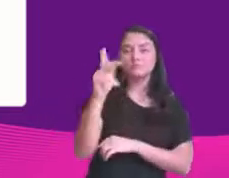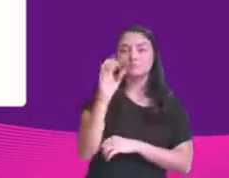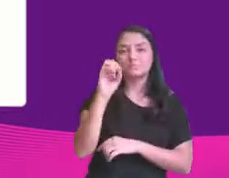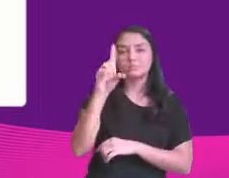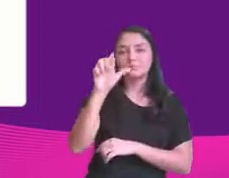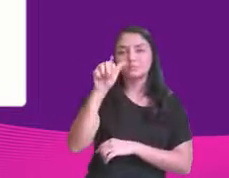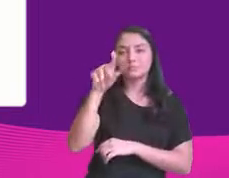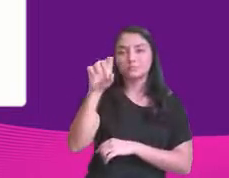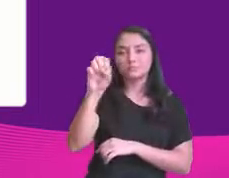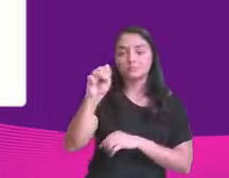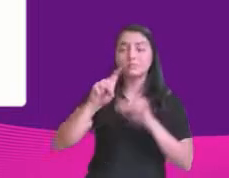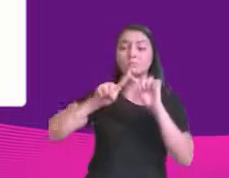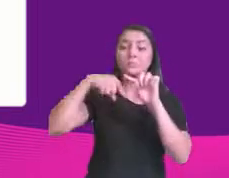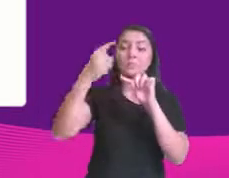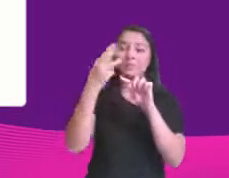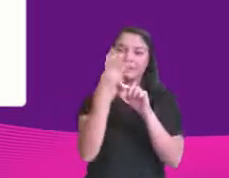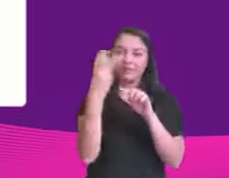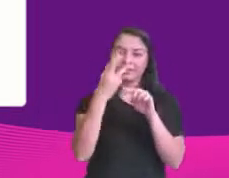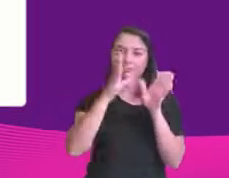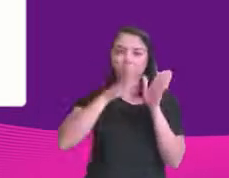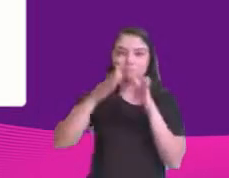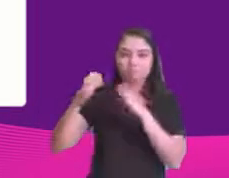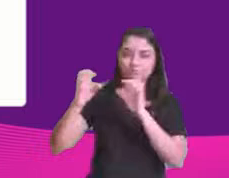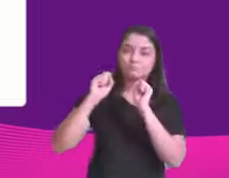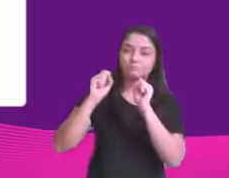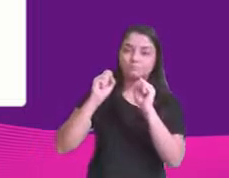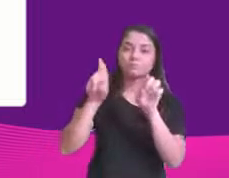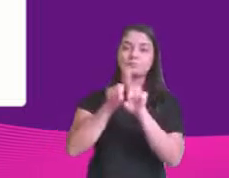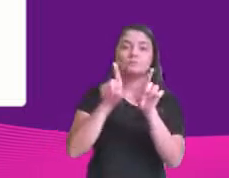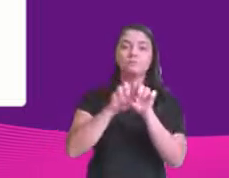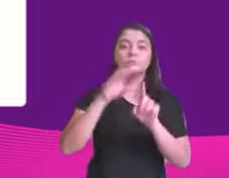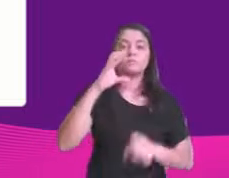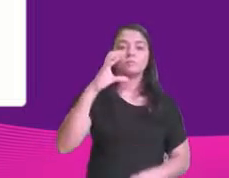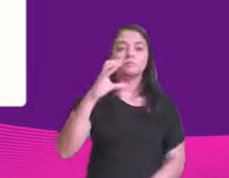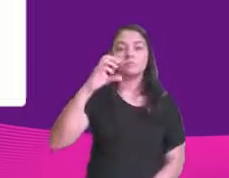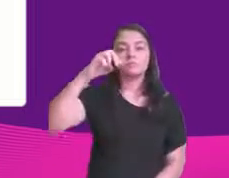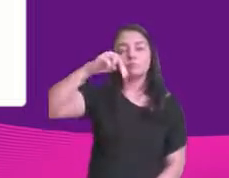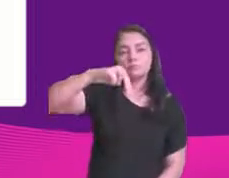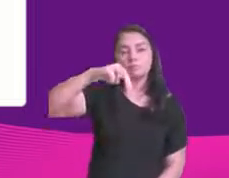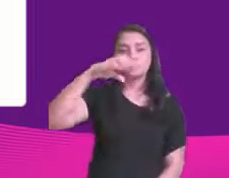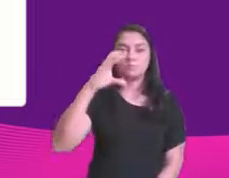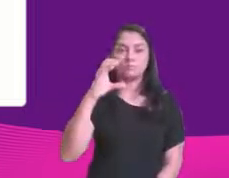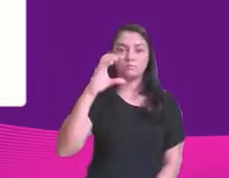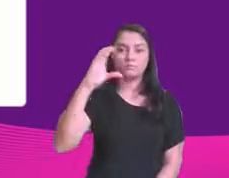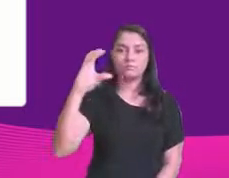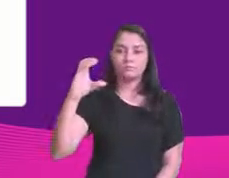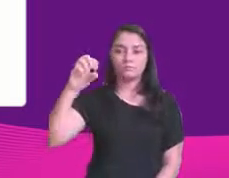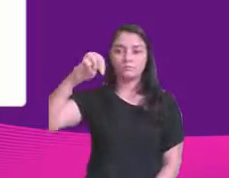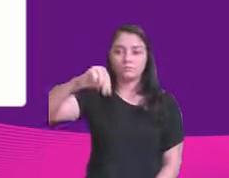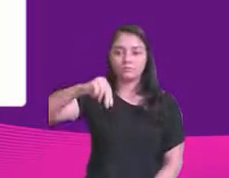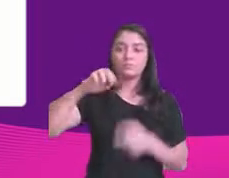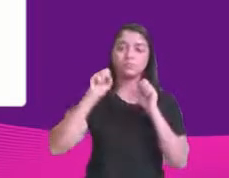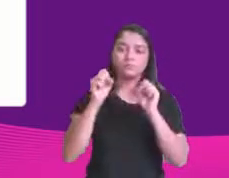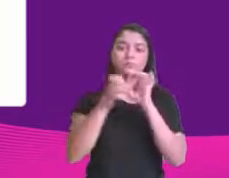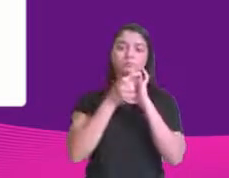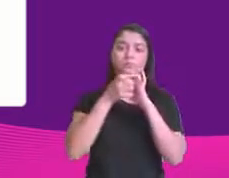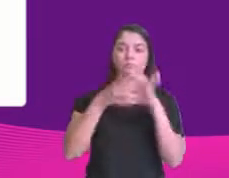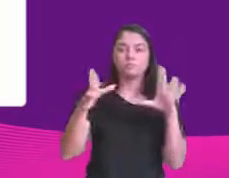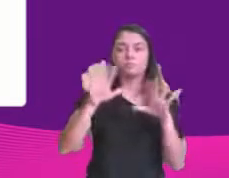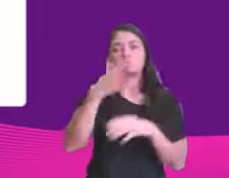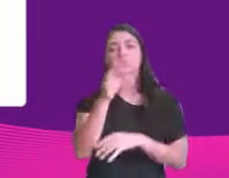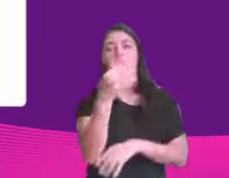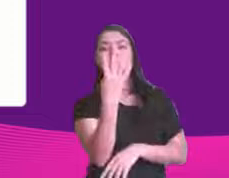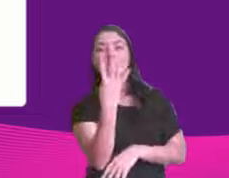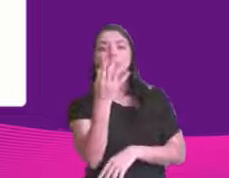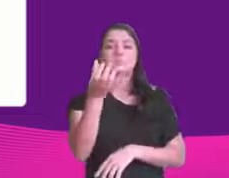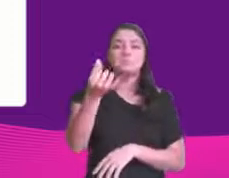ciclos, porém no NCCN ele permite realização de 4 até 6 ciclos, então cirurgia de intervalo com neoadjuvância